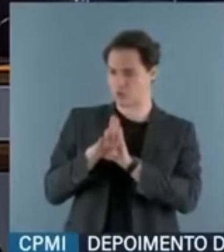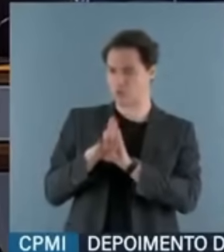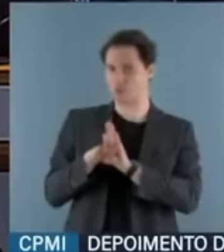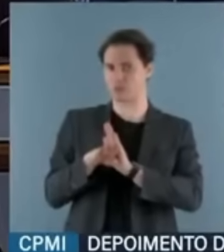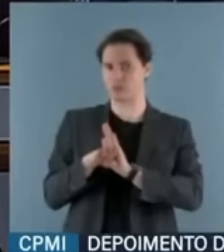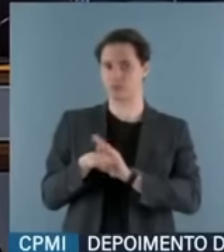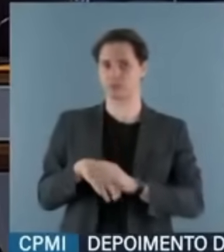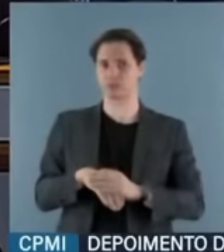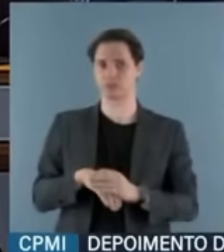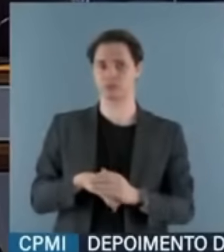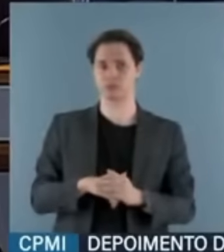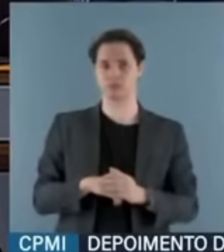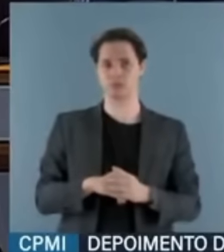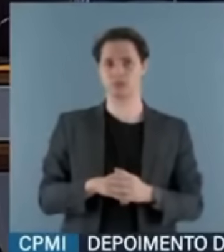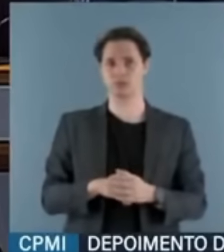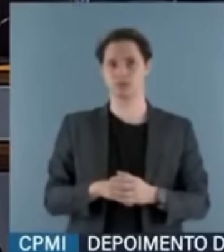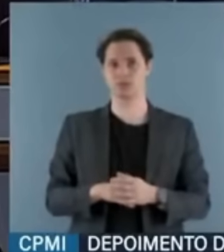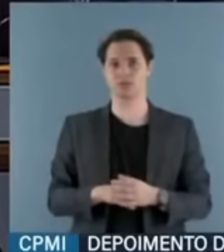onde? Logo depois que